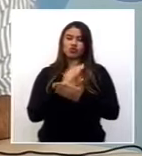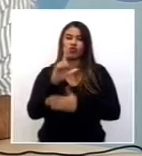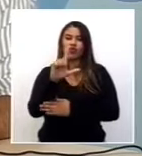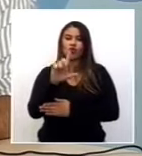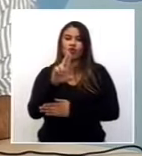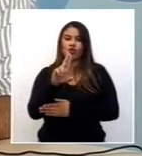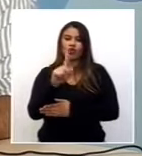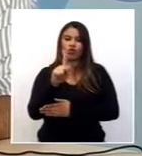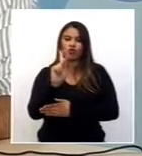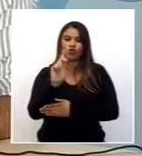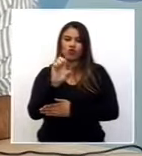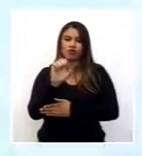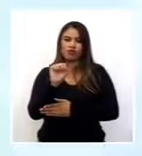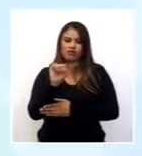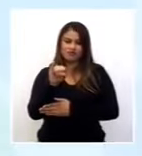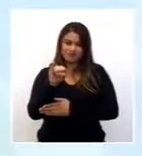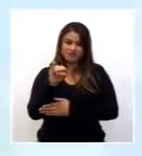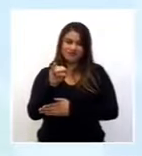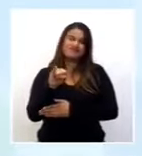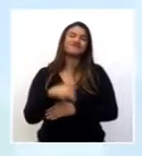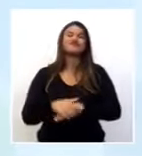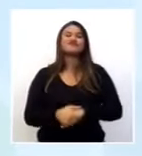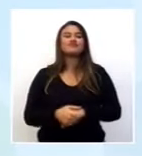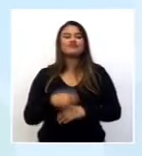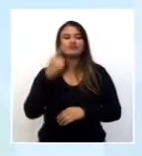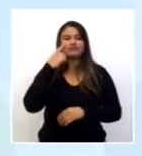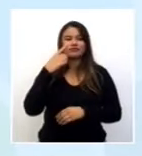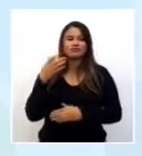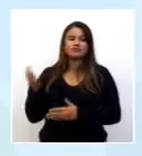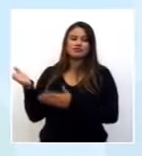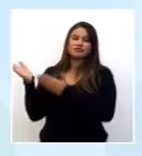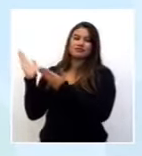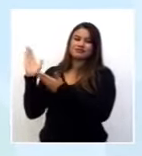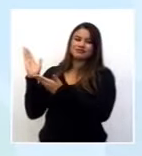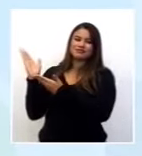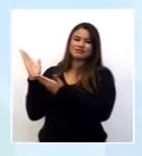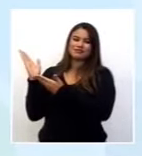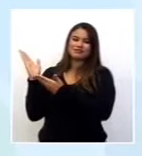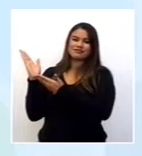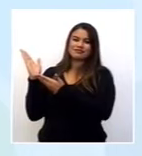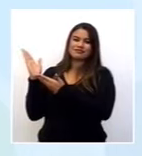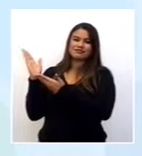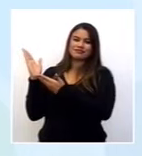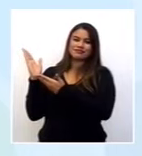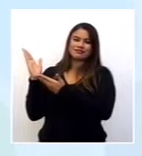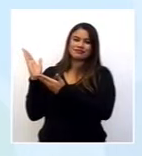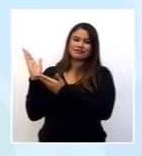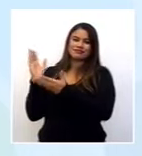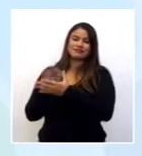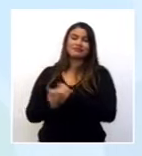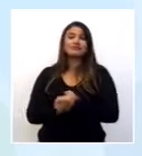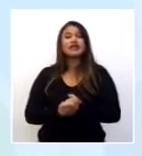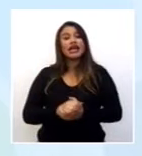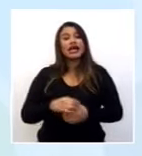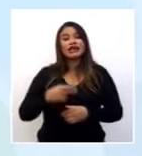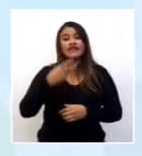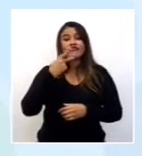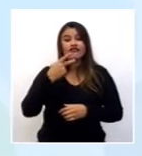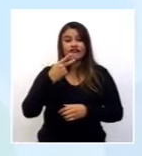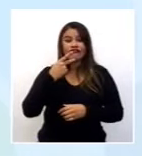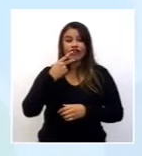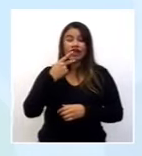Lucchesi, né? Então vamos colocar no slide aqui para vocês. Ele nos lembra que uma boa avaliação envolve